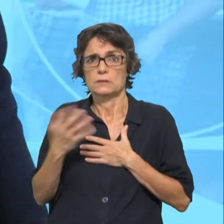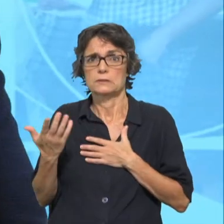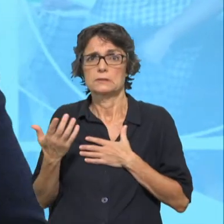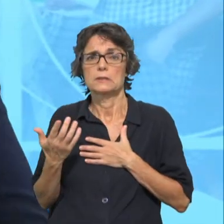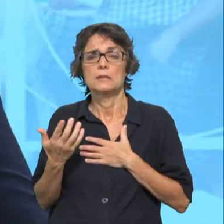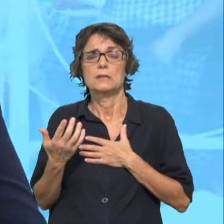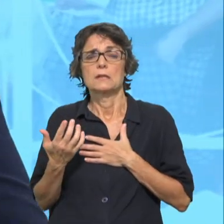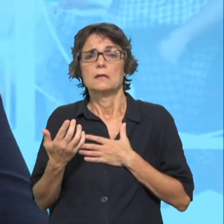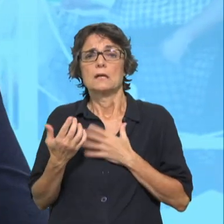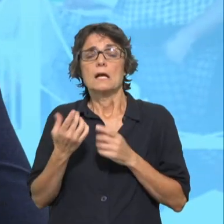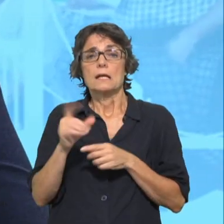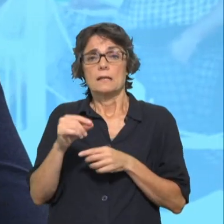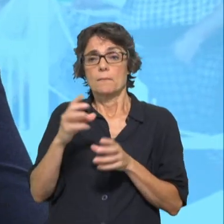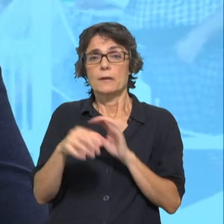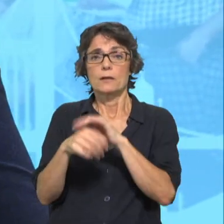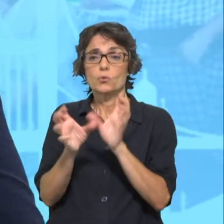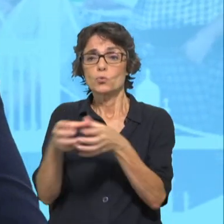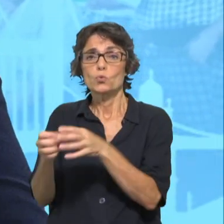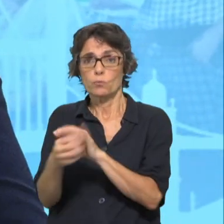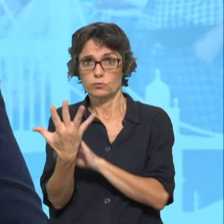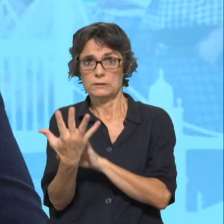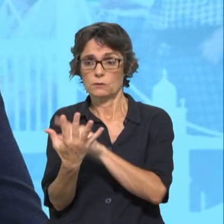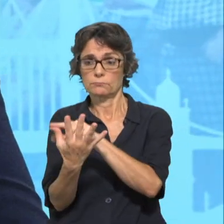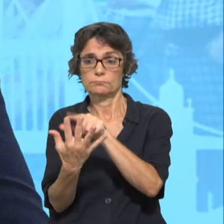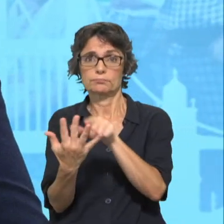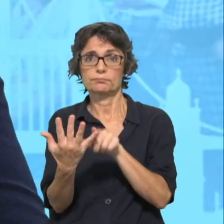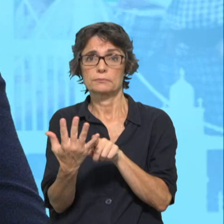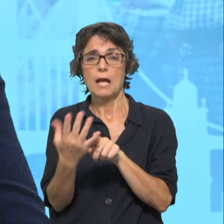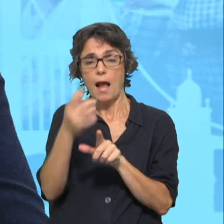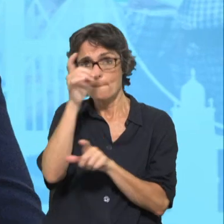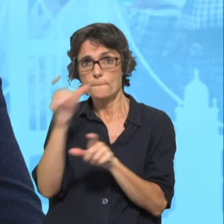nos grupos, nos 5 grupos, foi